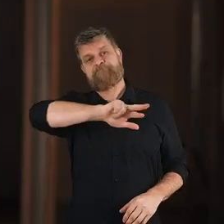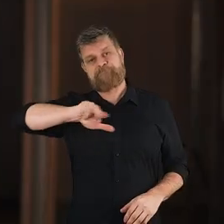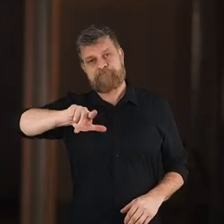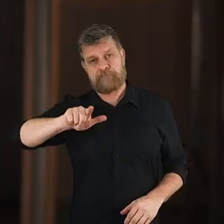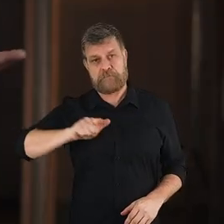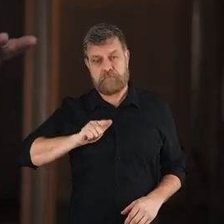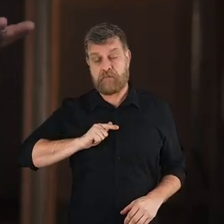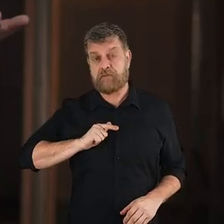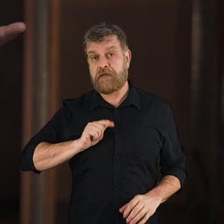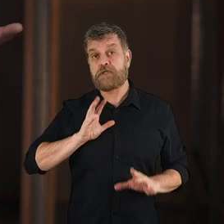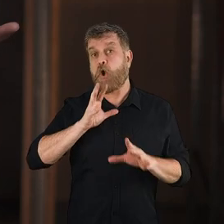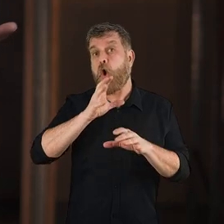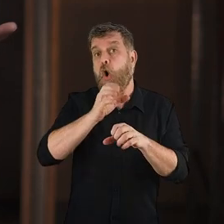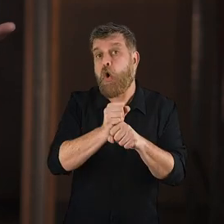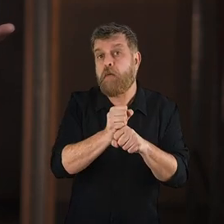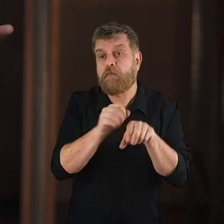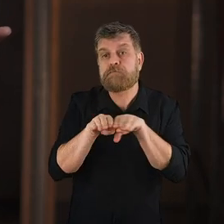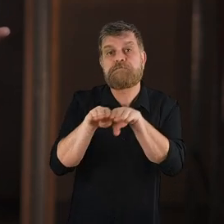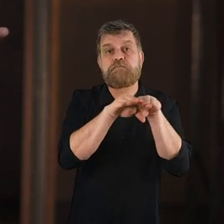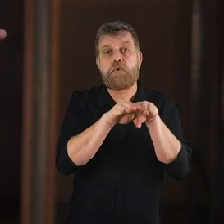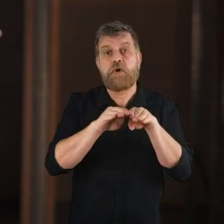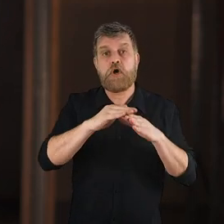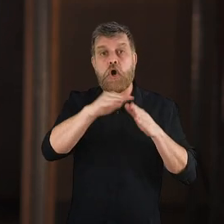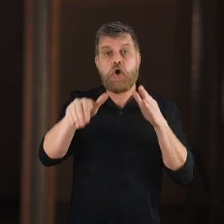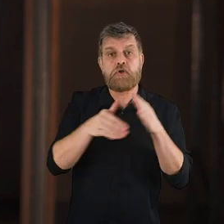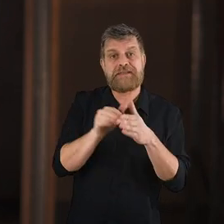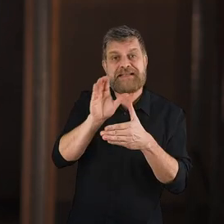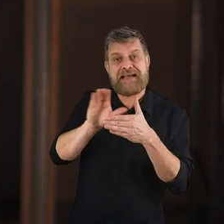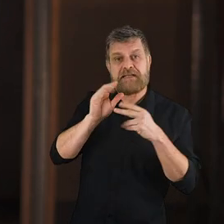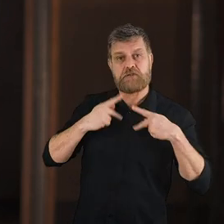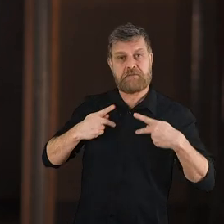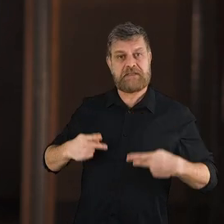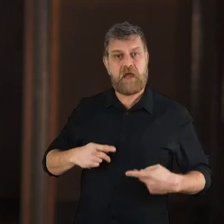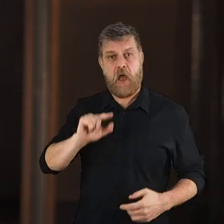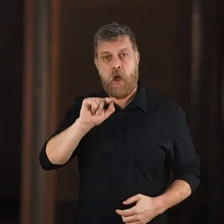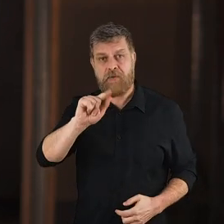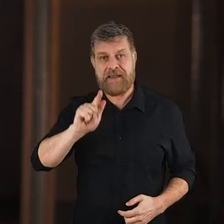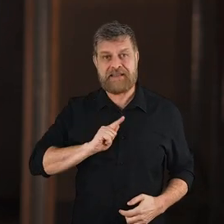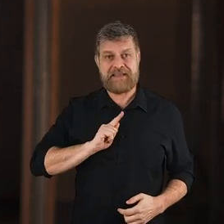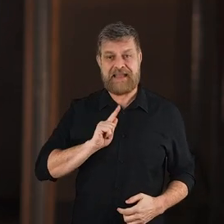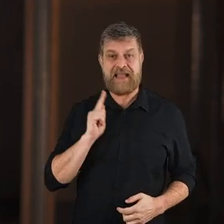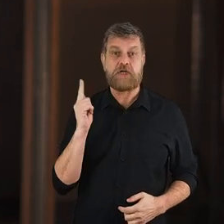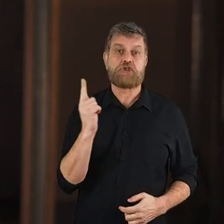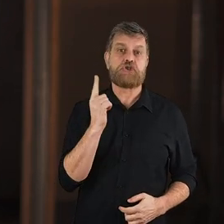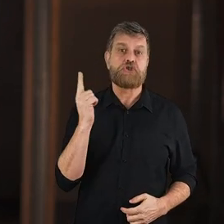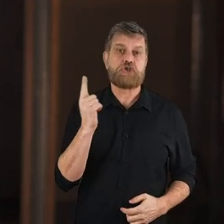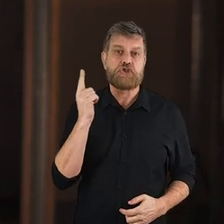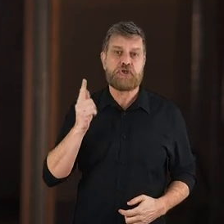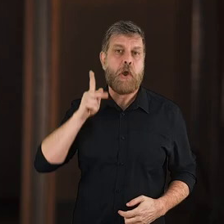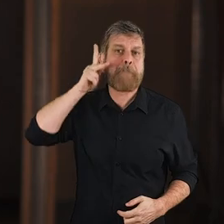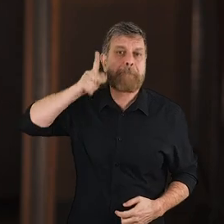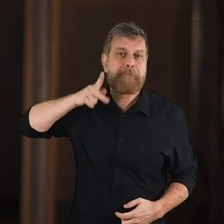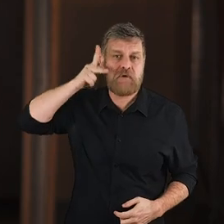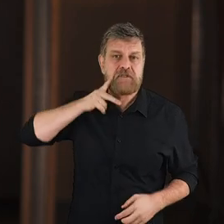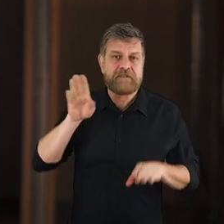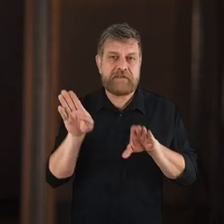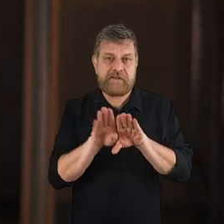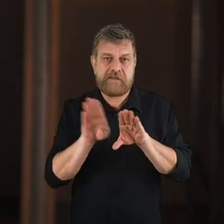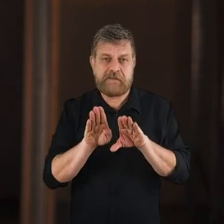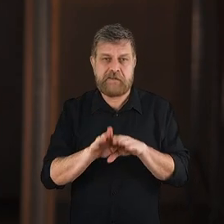O denominador comum de todas essas crises humanitárias é a boa e velha geopolítica e o bom e